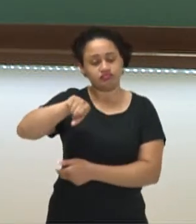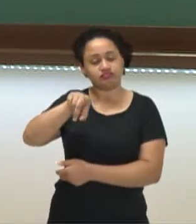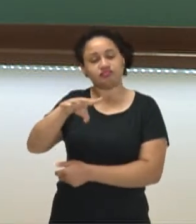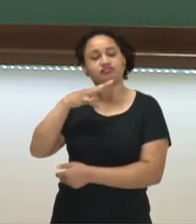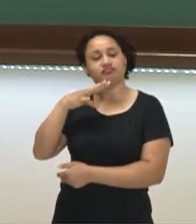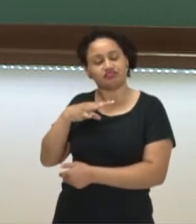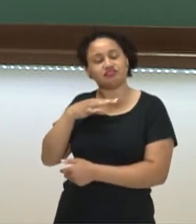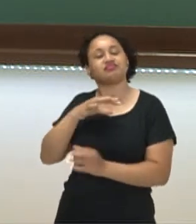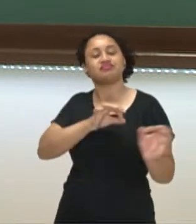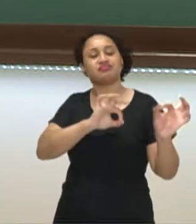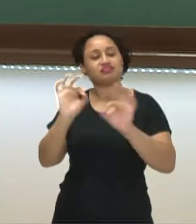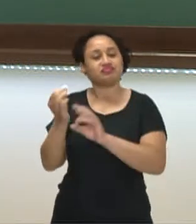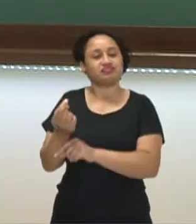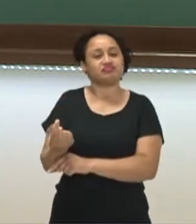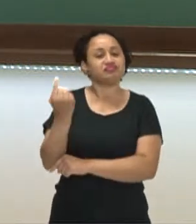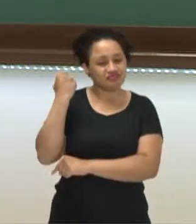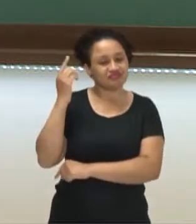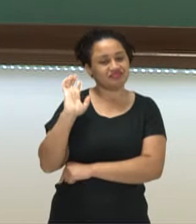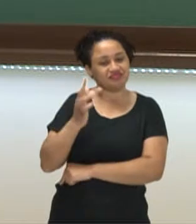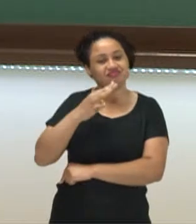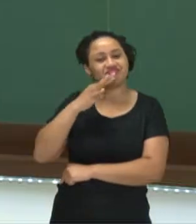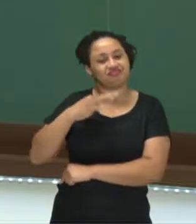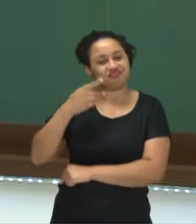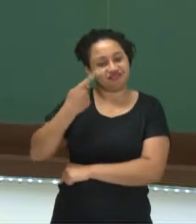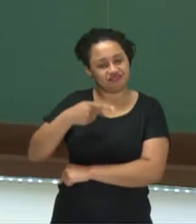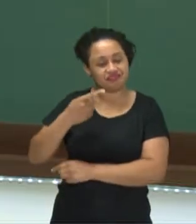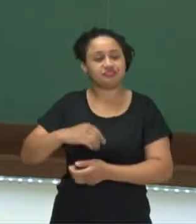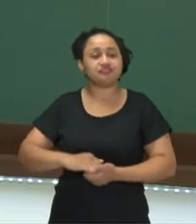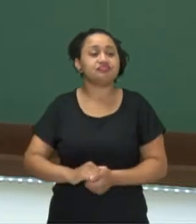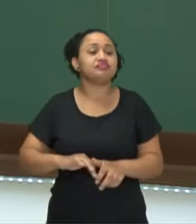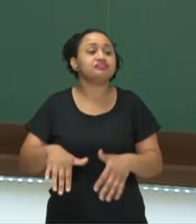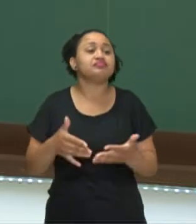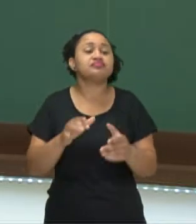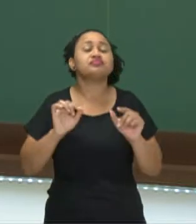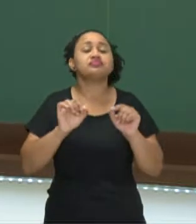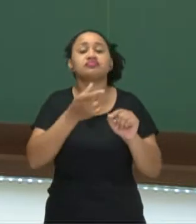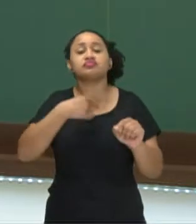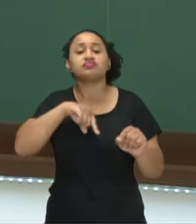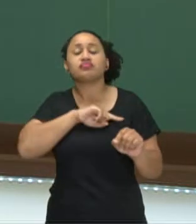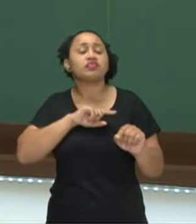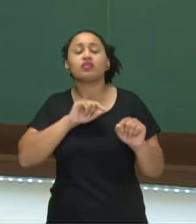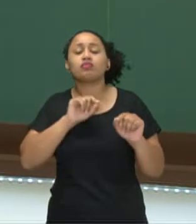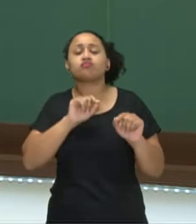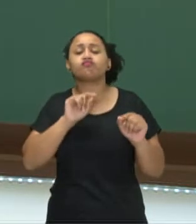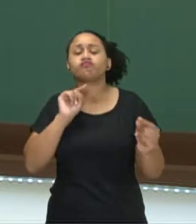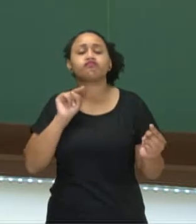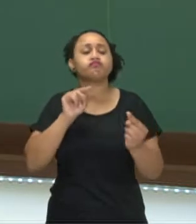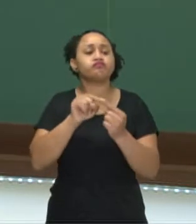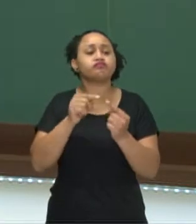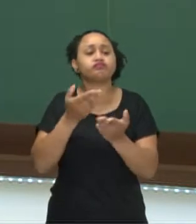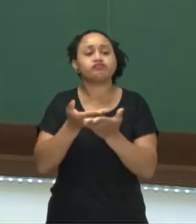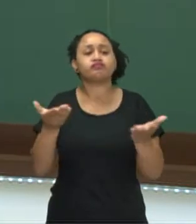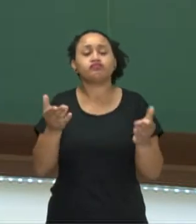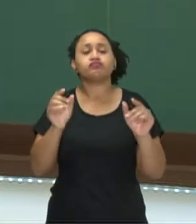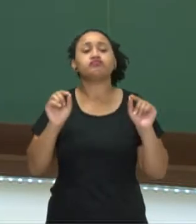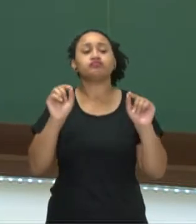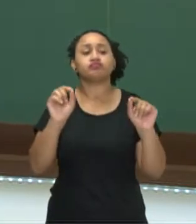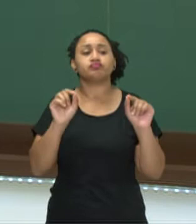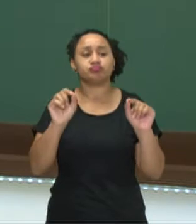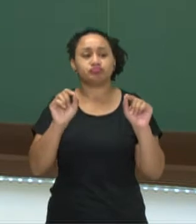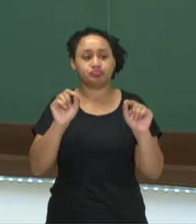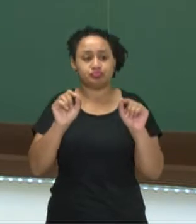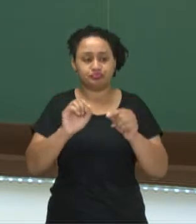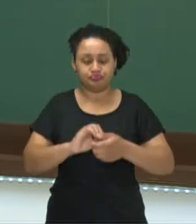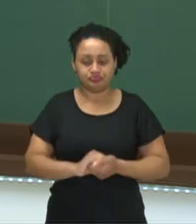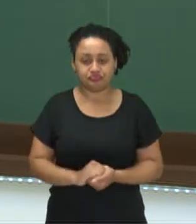dos vídeos anteriores. Então, o que a gente vai precisar? Quais vão ser os nossos objetivos do nosso